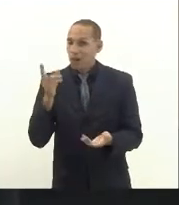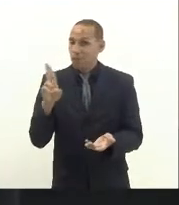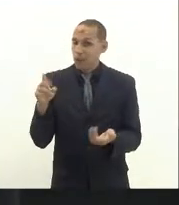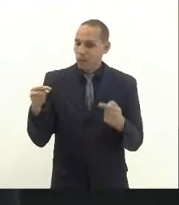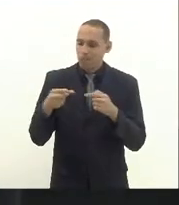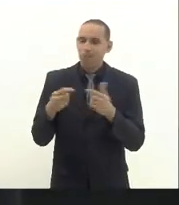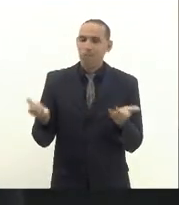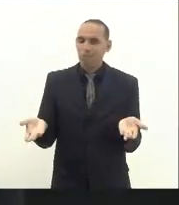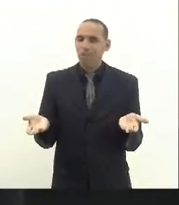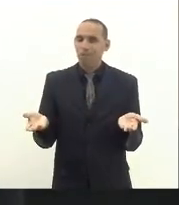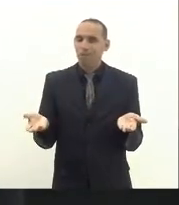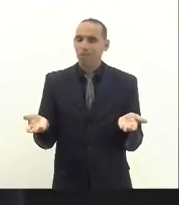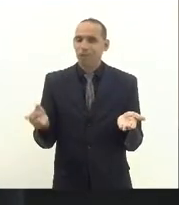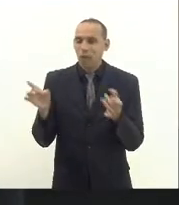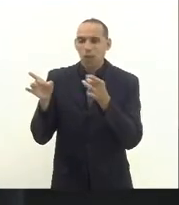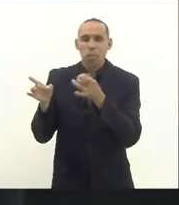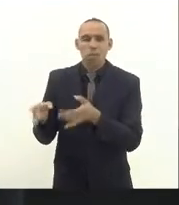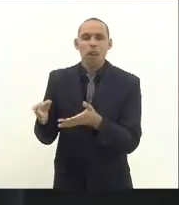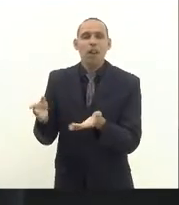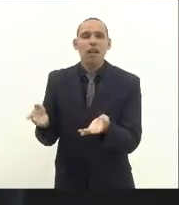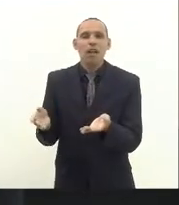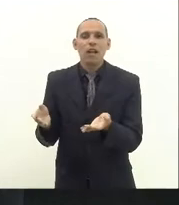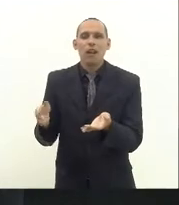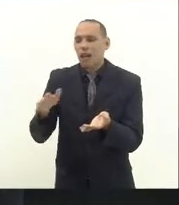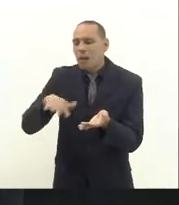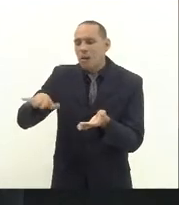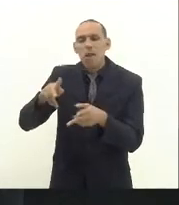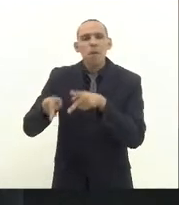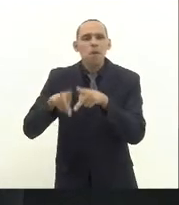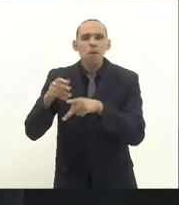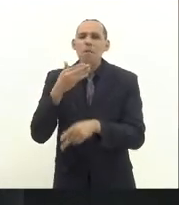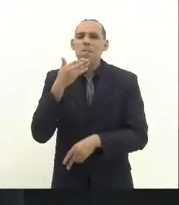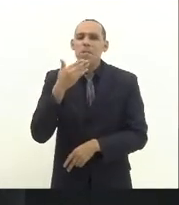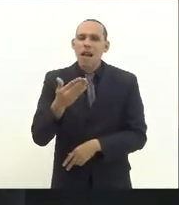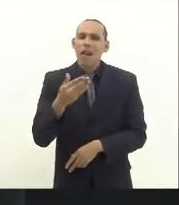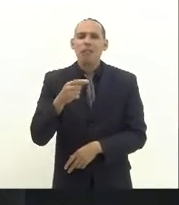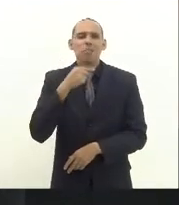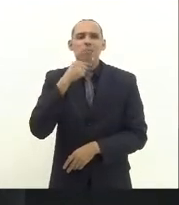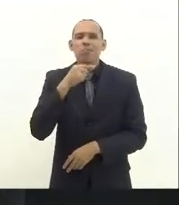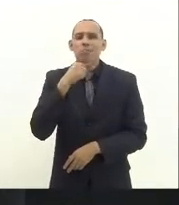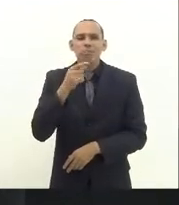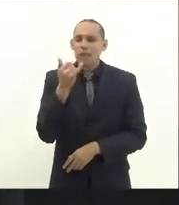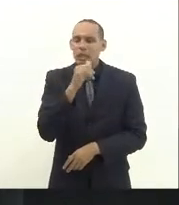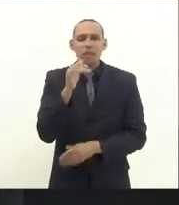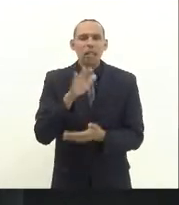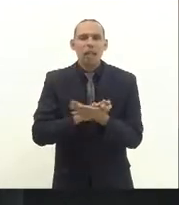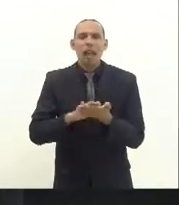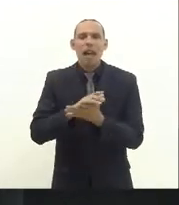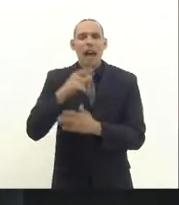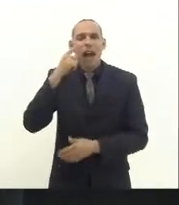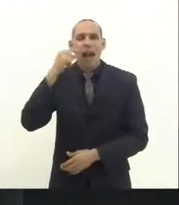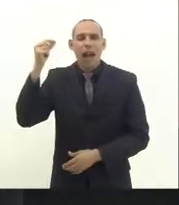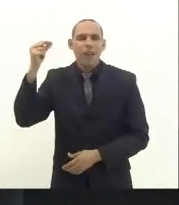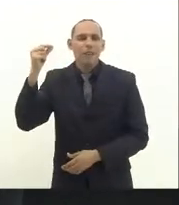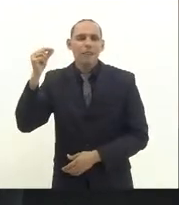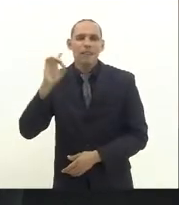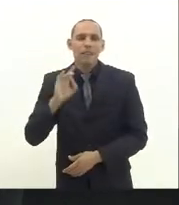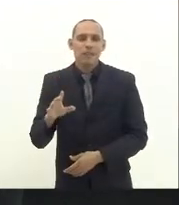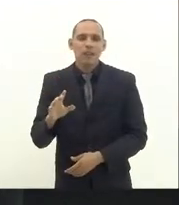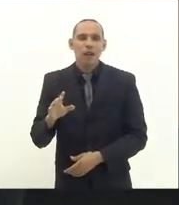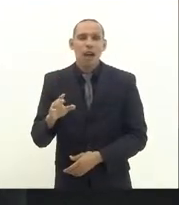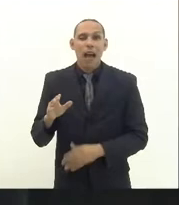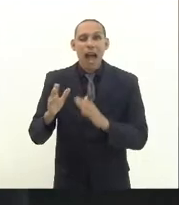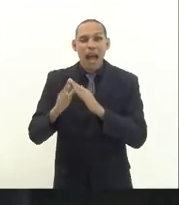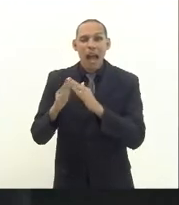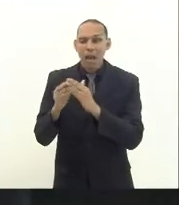renegado não consegue a população pede a ligação e eles não ligam são gatos as casas já